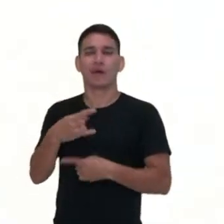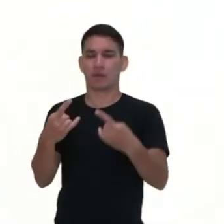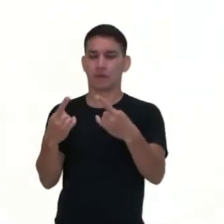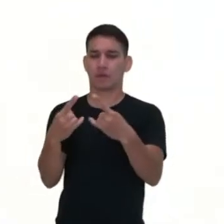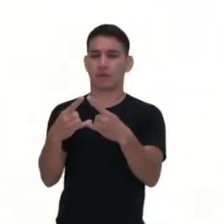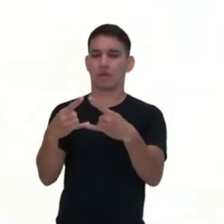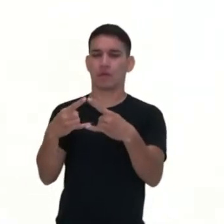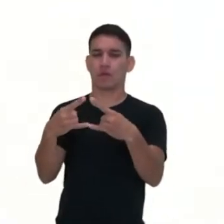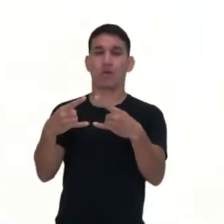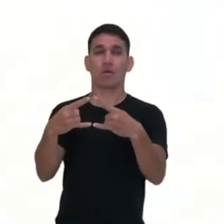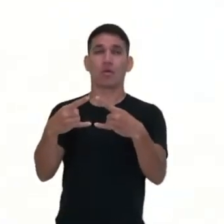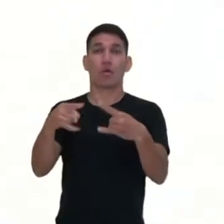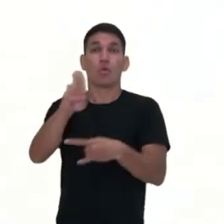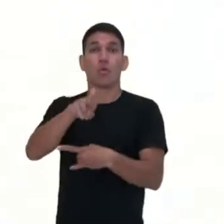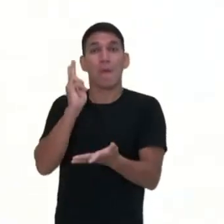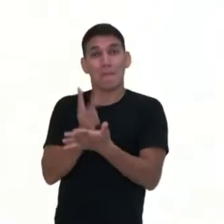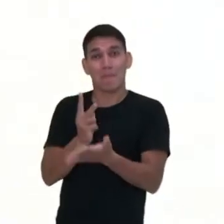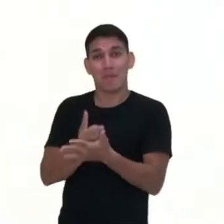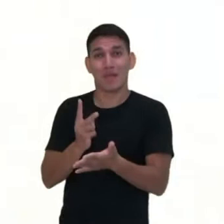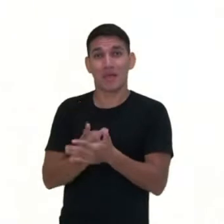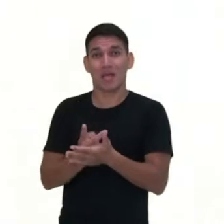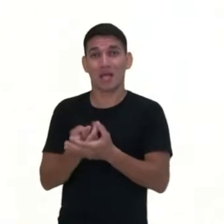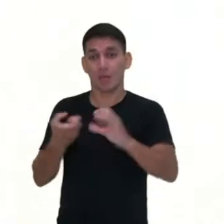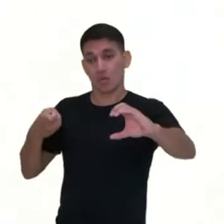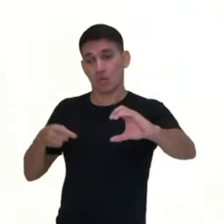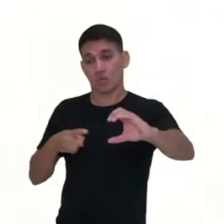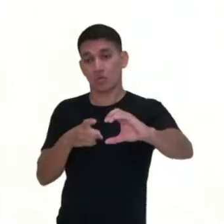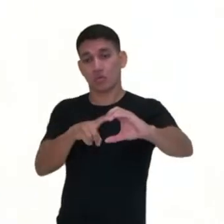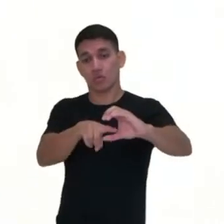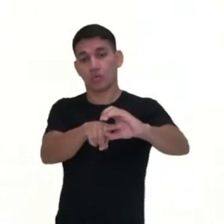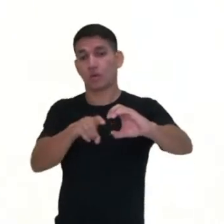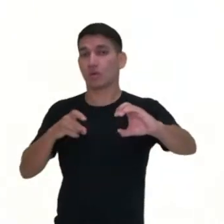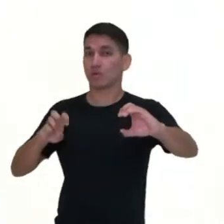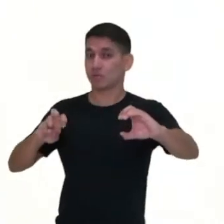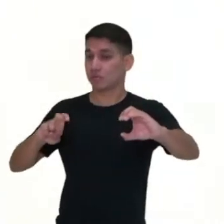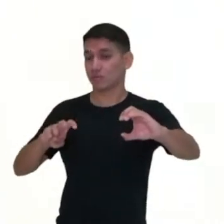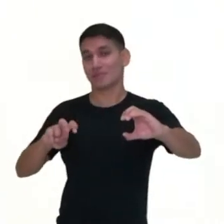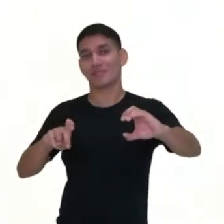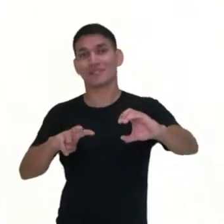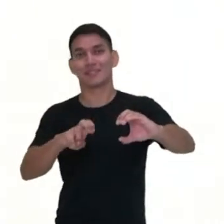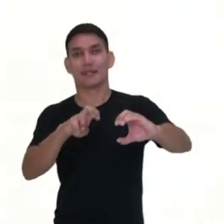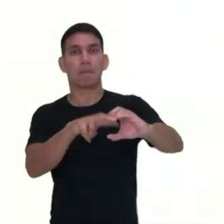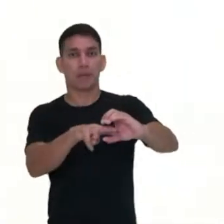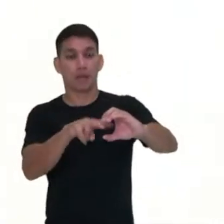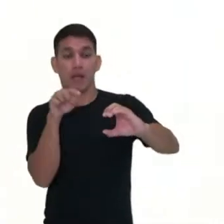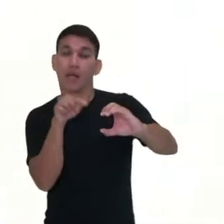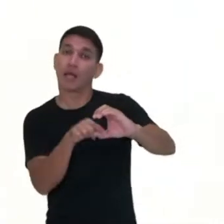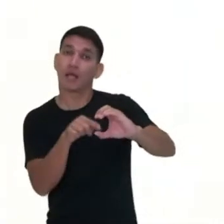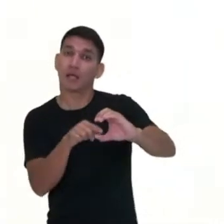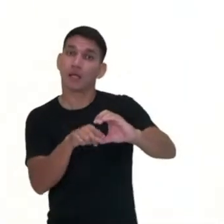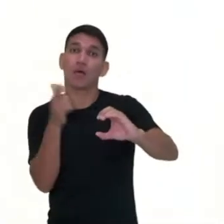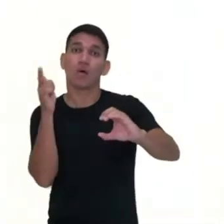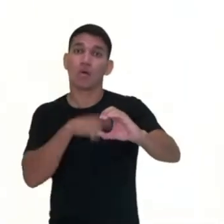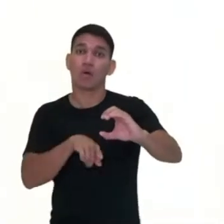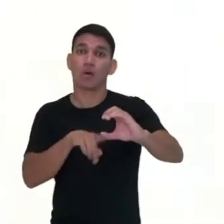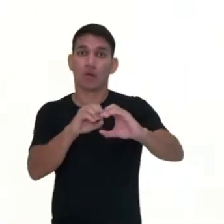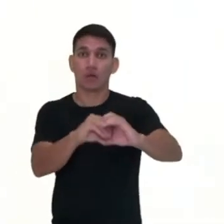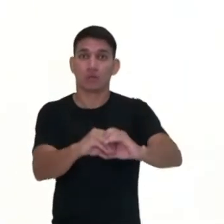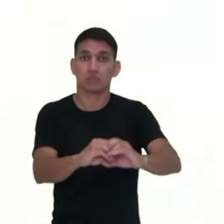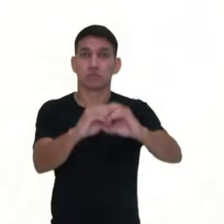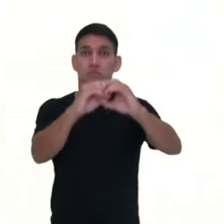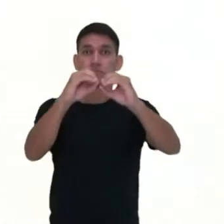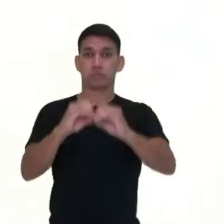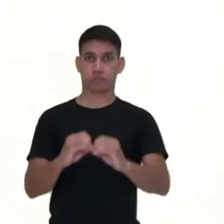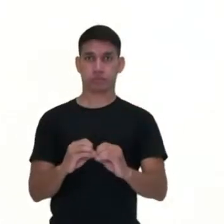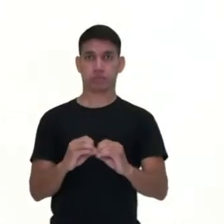mesmo espermatozoide, de um mesmo óvulo, que no momento lá das divisões mitóticas lá, do zigoto, se divide em